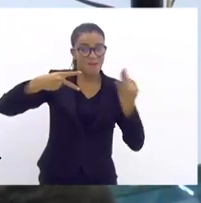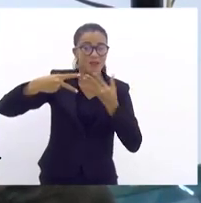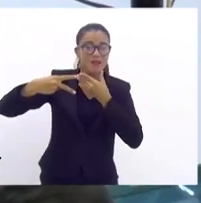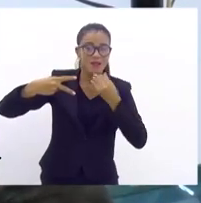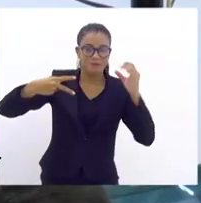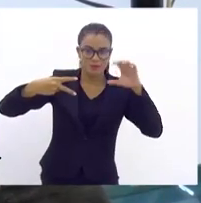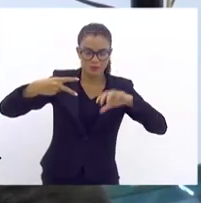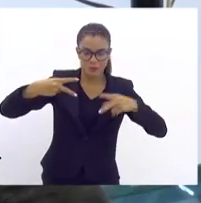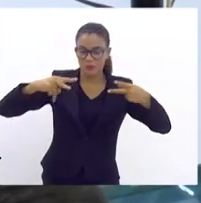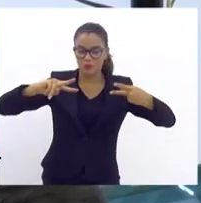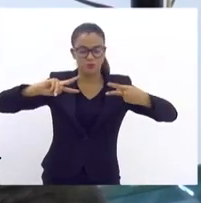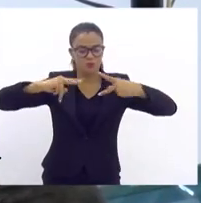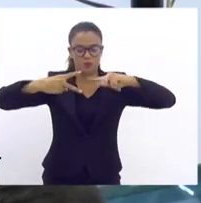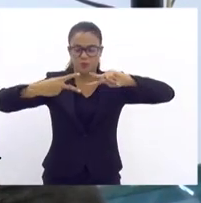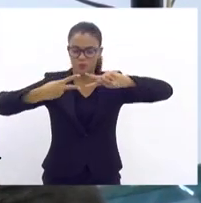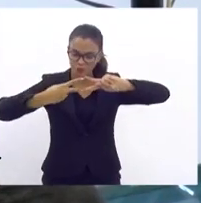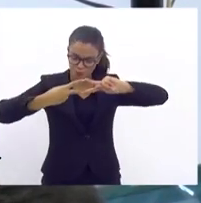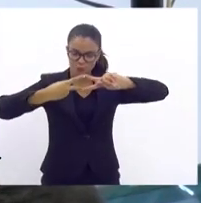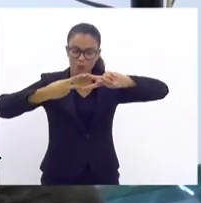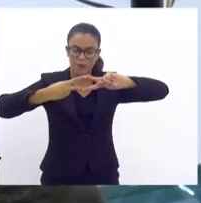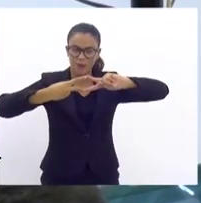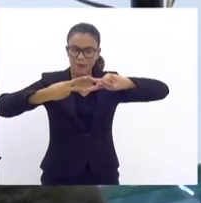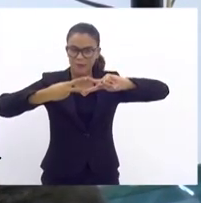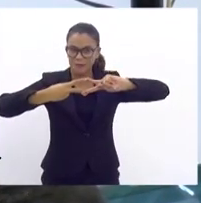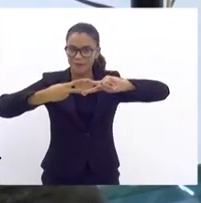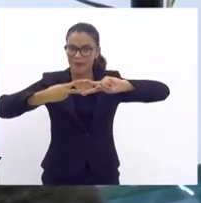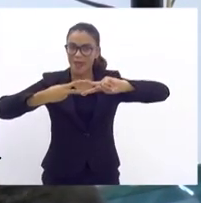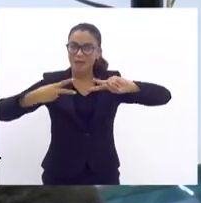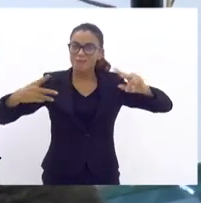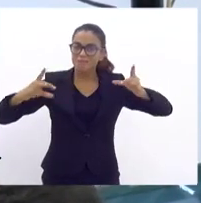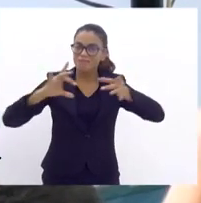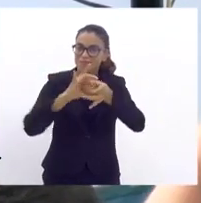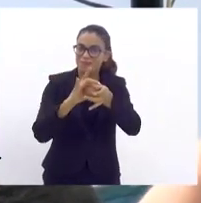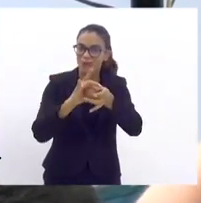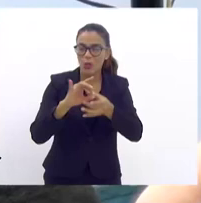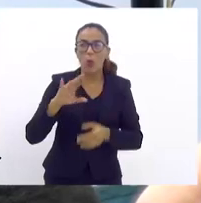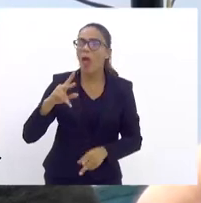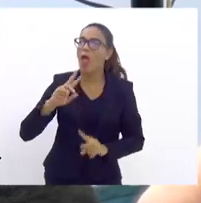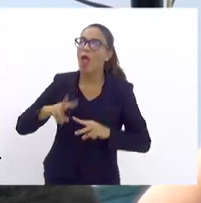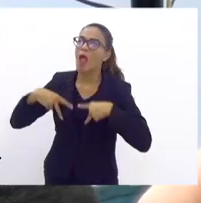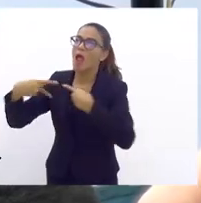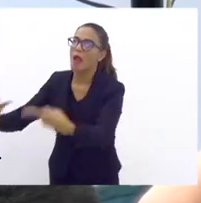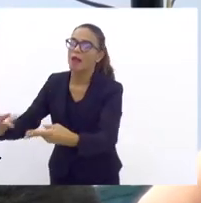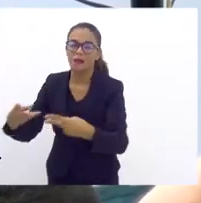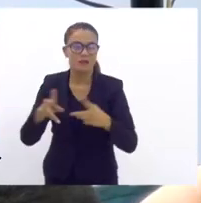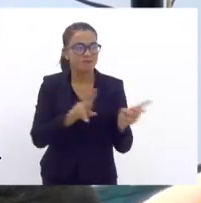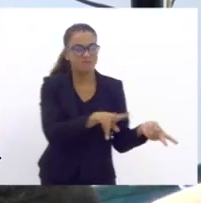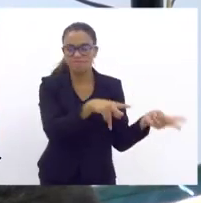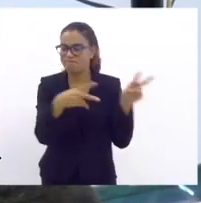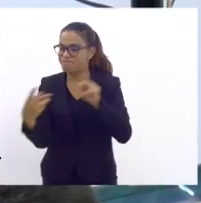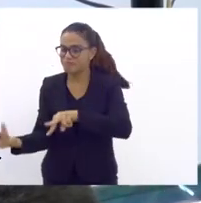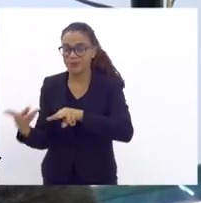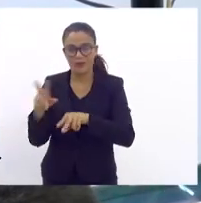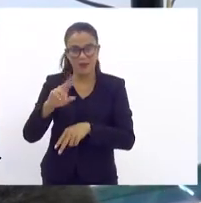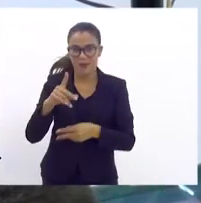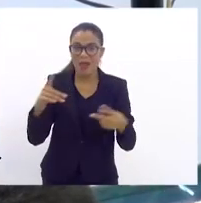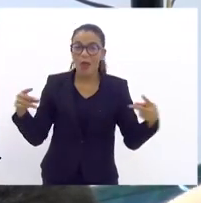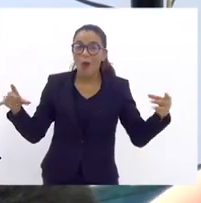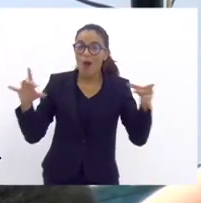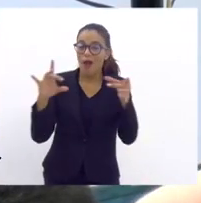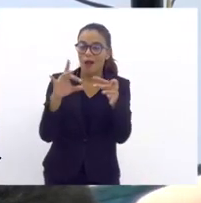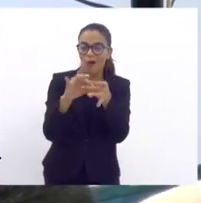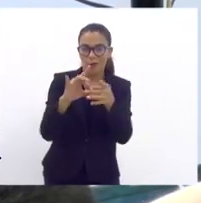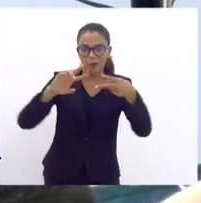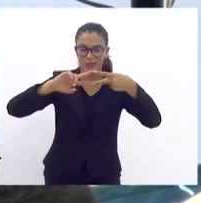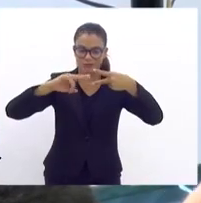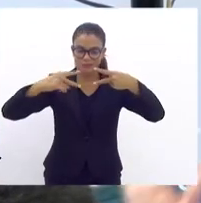esposo tá não existe uma questão de quem passou é uma combinação genética entre duas